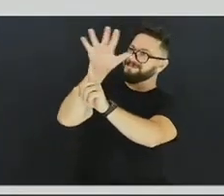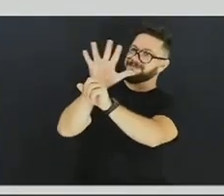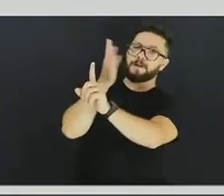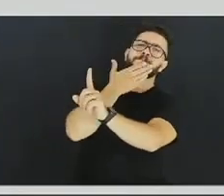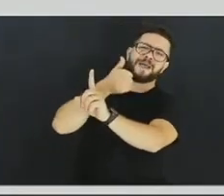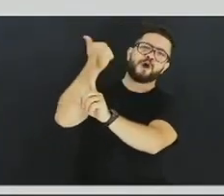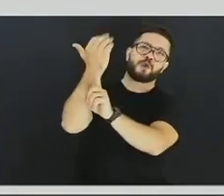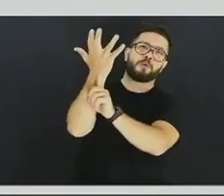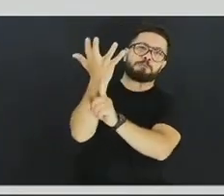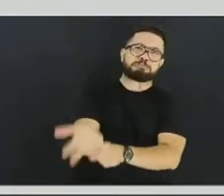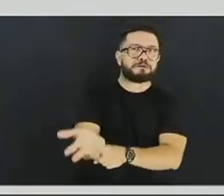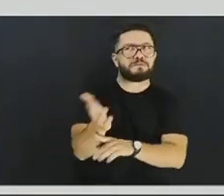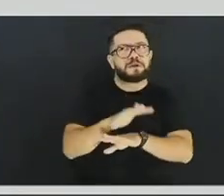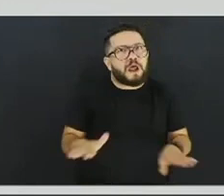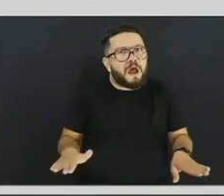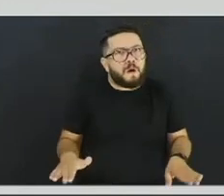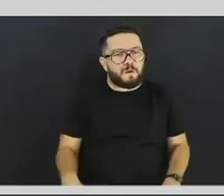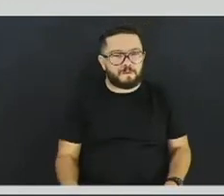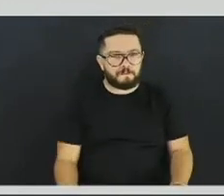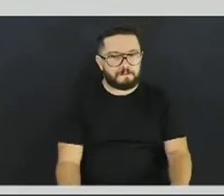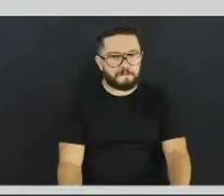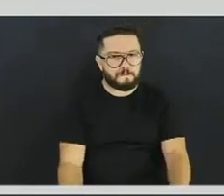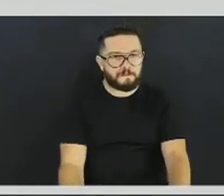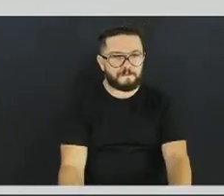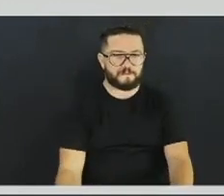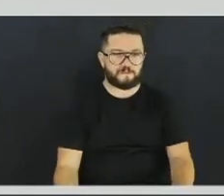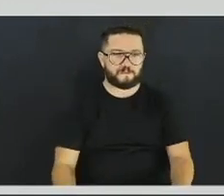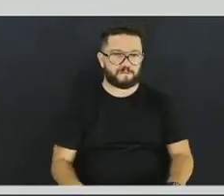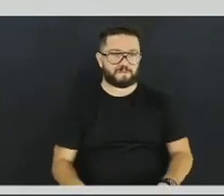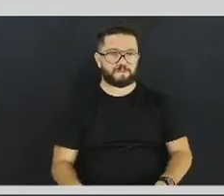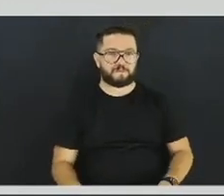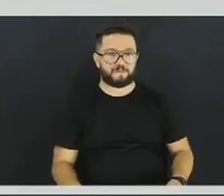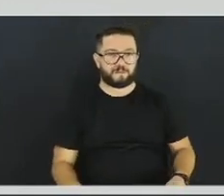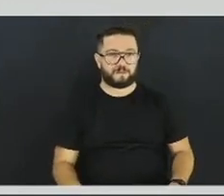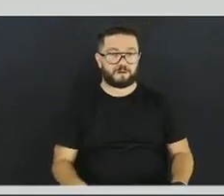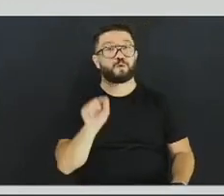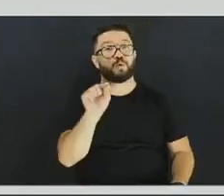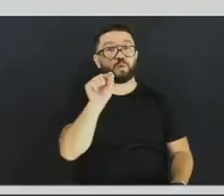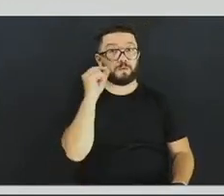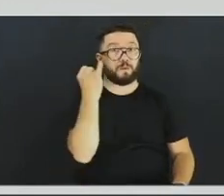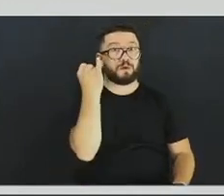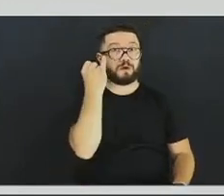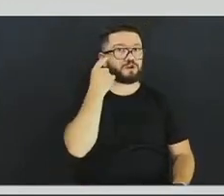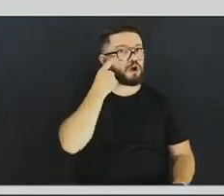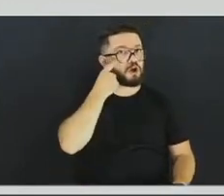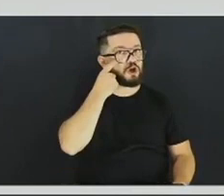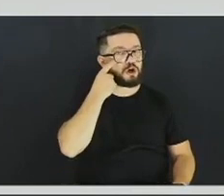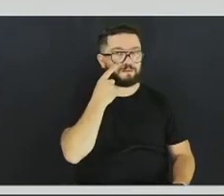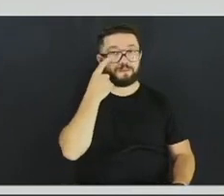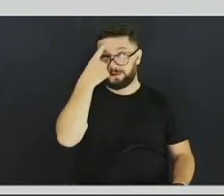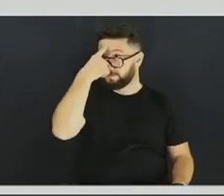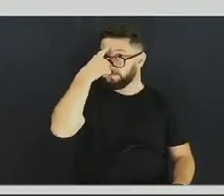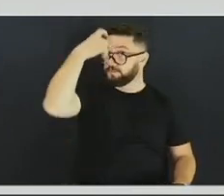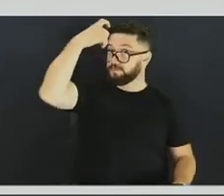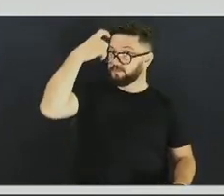Manejo, então... Estou no final agora. Aqui um dado importante, porque a ideia é nova, gente. Isto é para